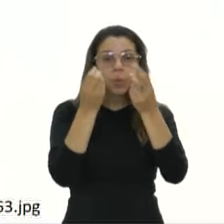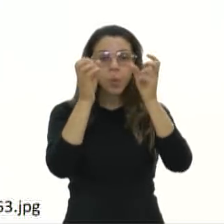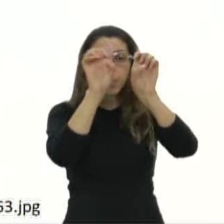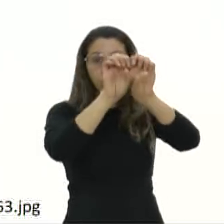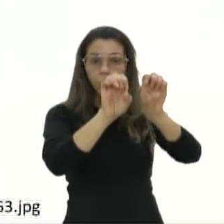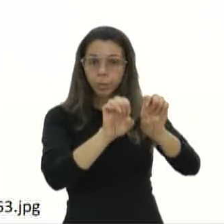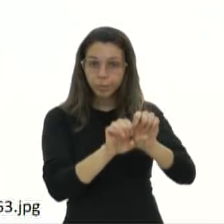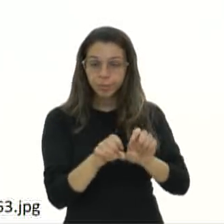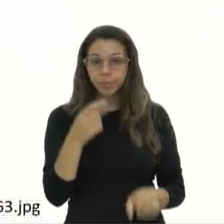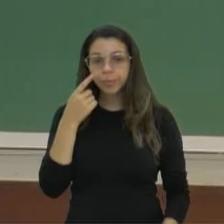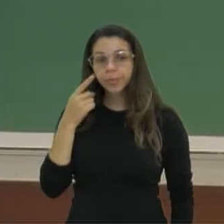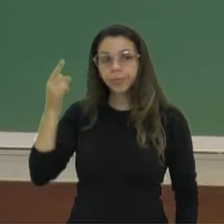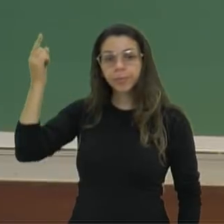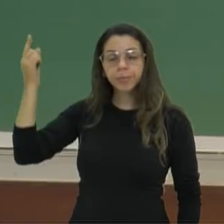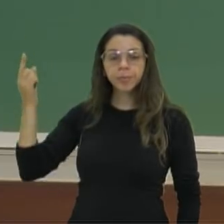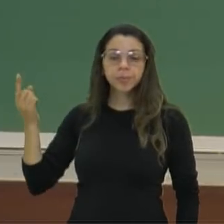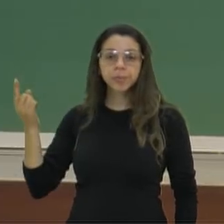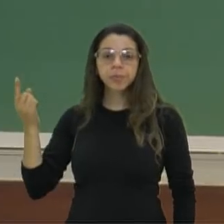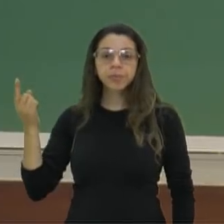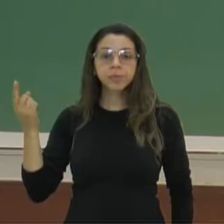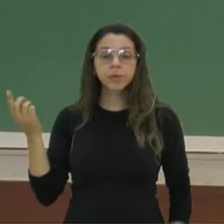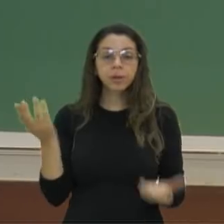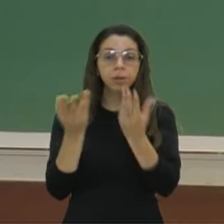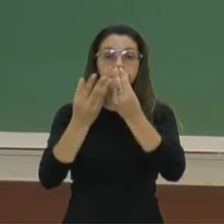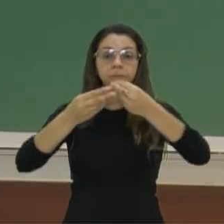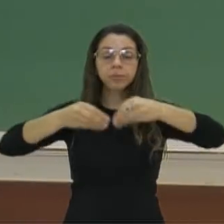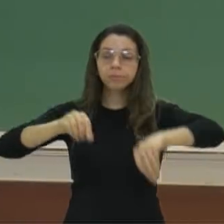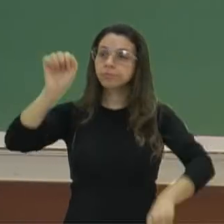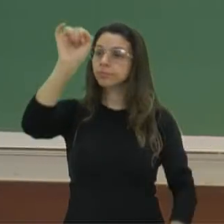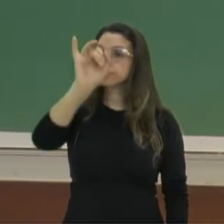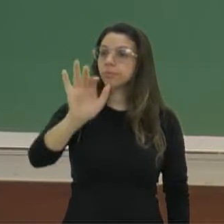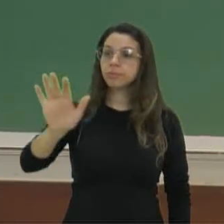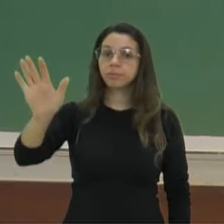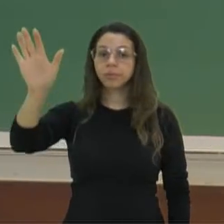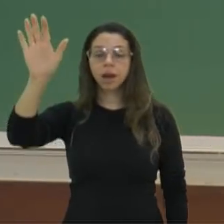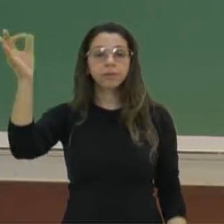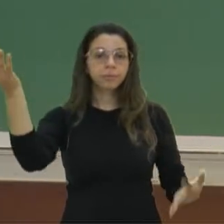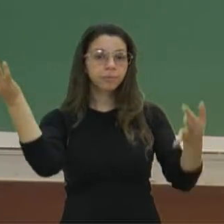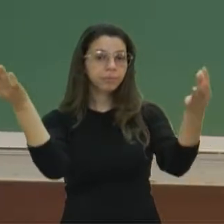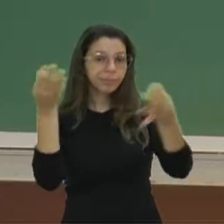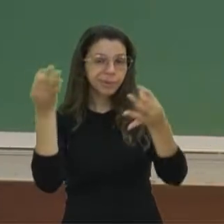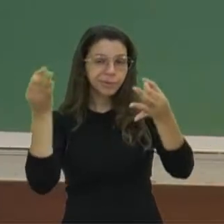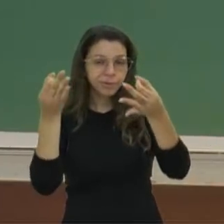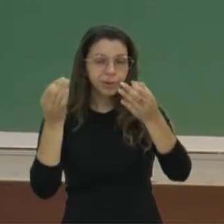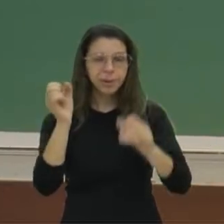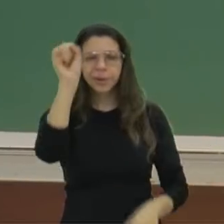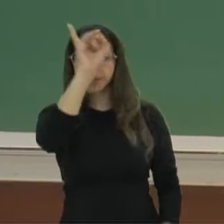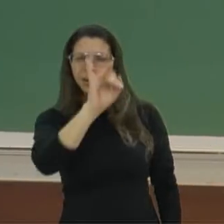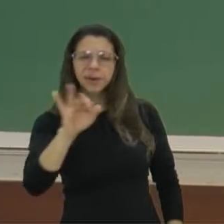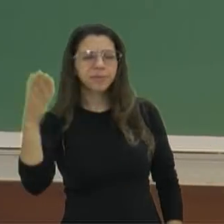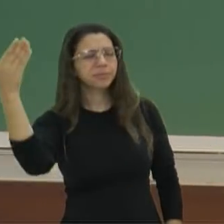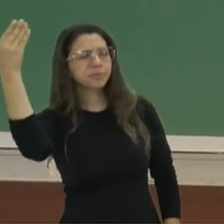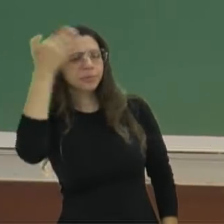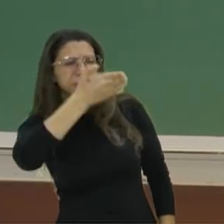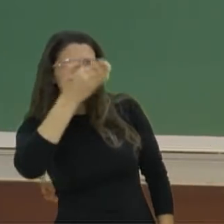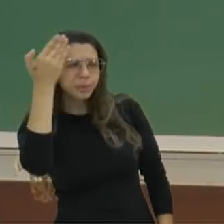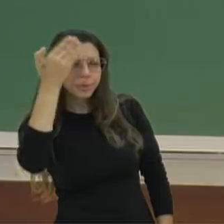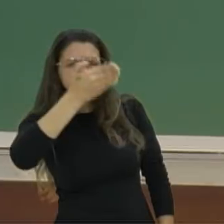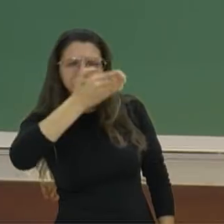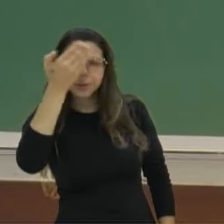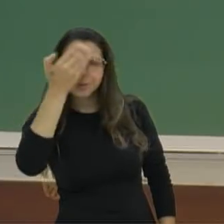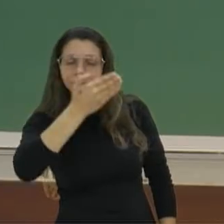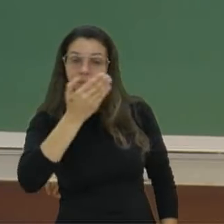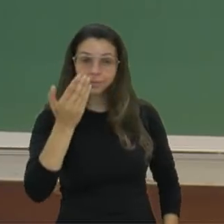do olho, que prejudica a formação de uma imagem nítida. A imagem fica embaçada, fica com uma névoa